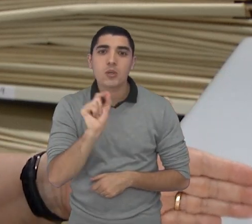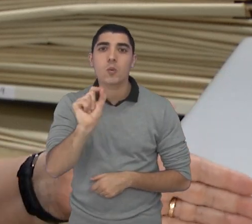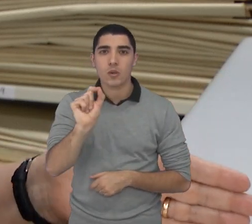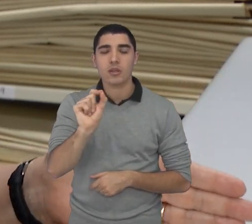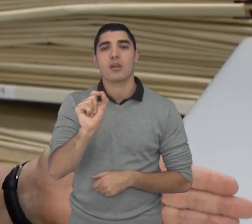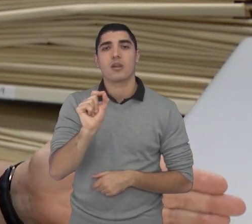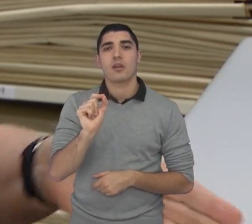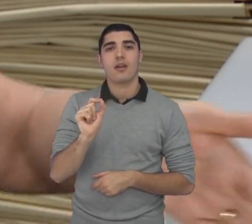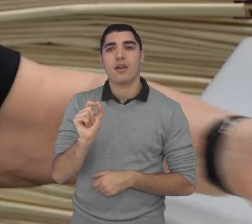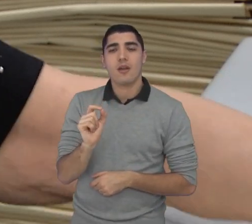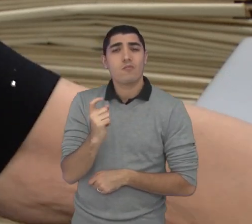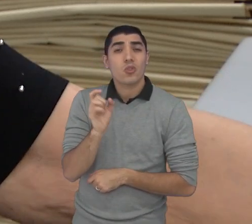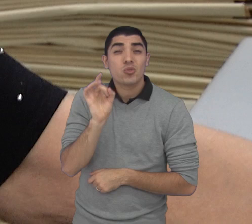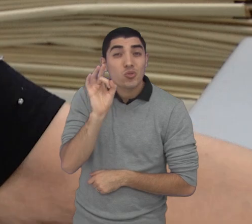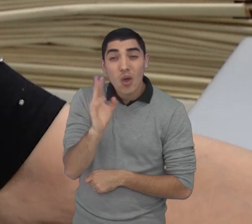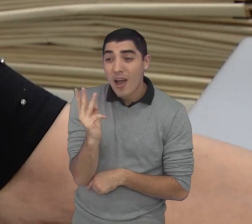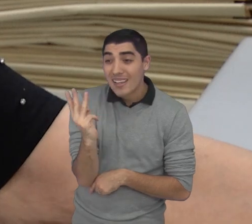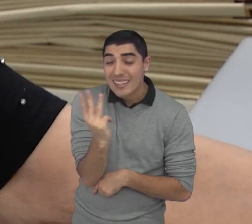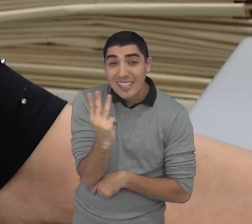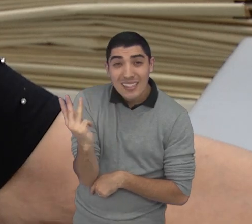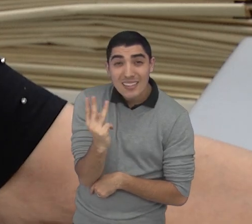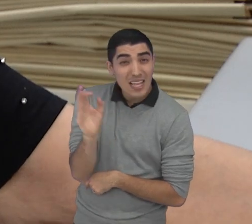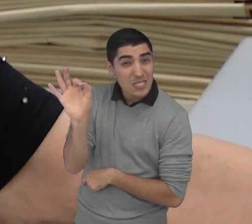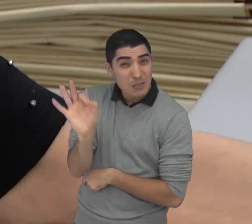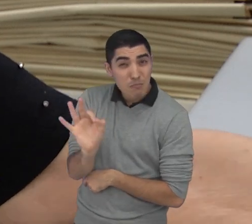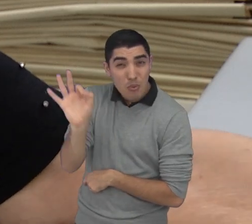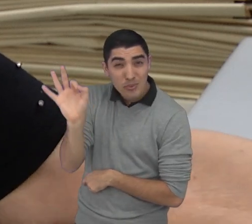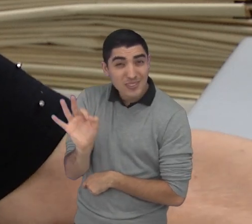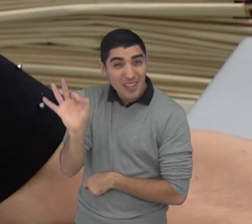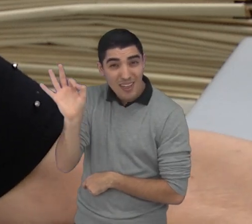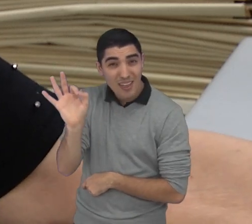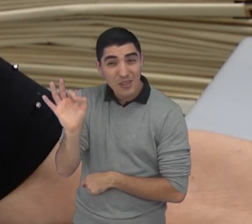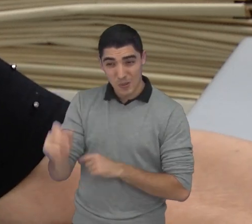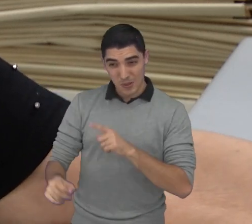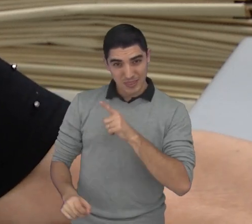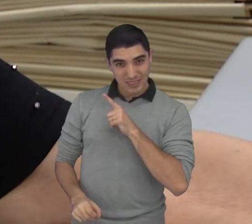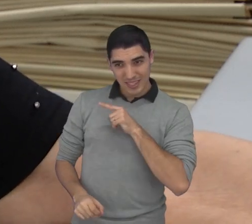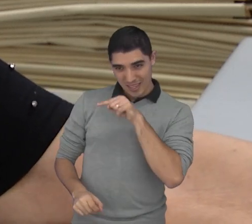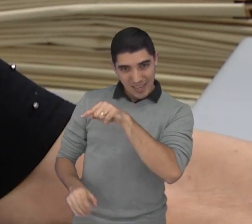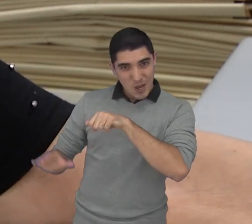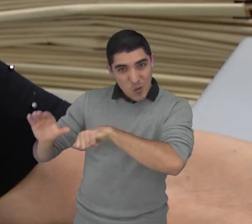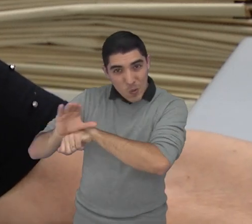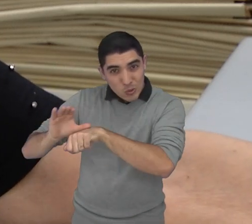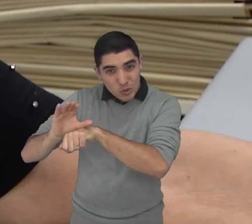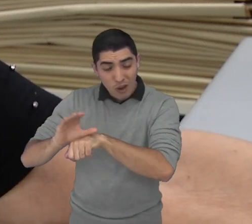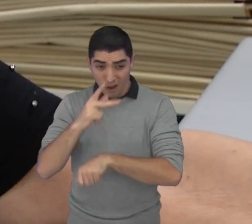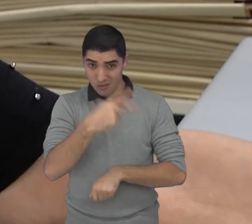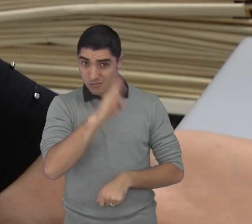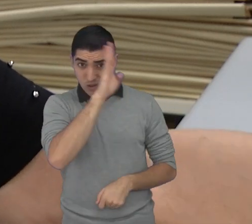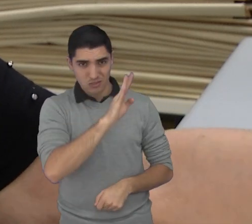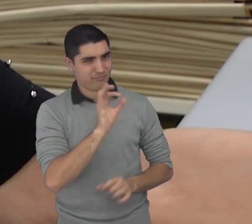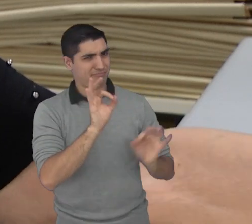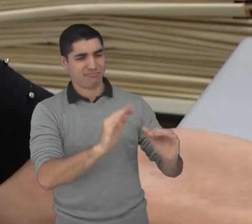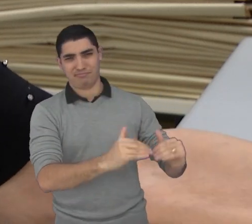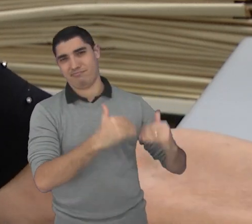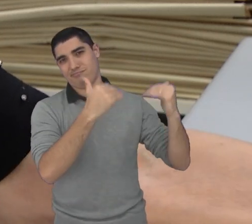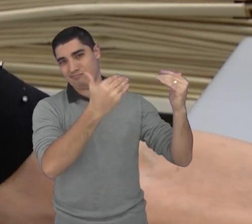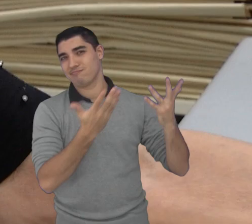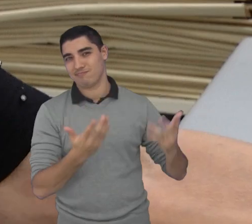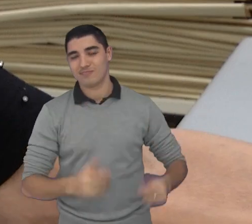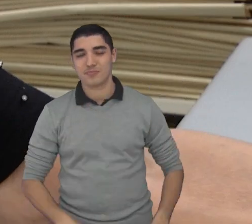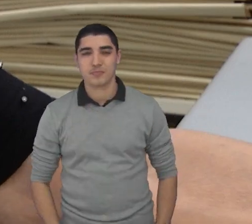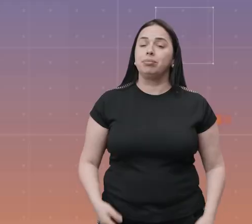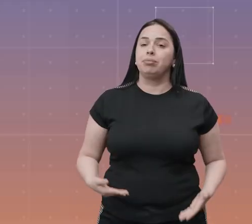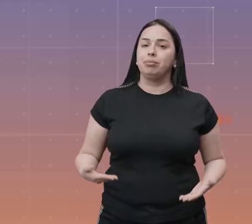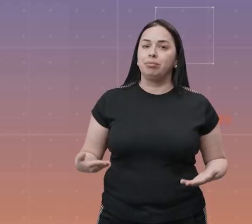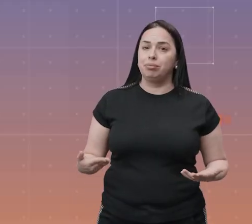conseguido implementar 1/3 do que está do que prevê a nossa Constituição, nós estaríamos em outro